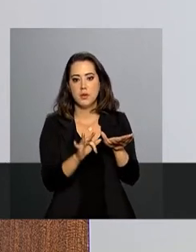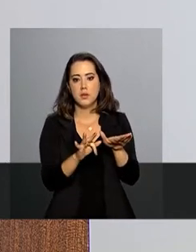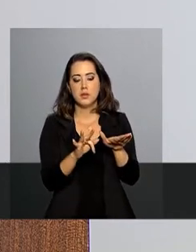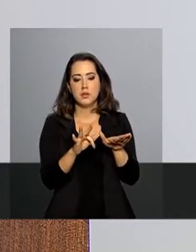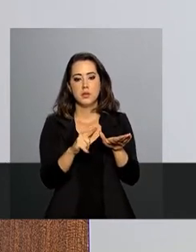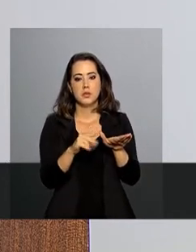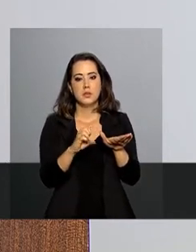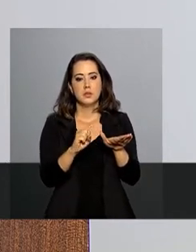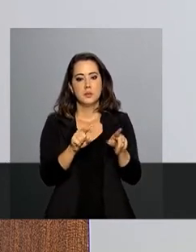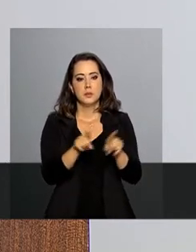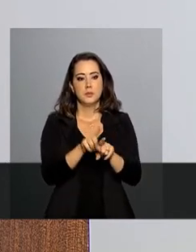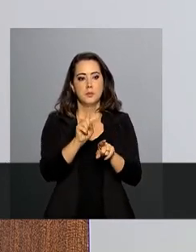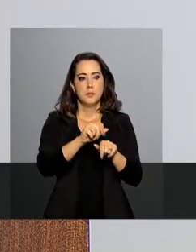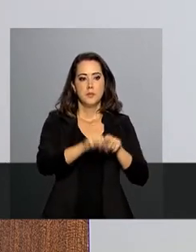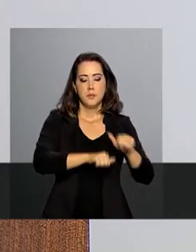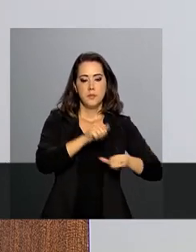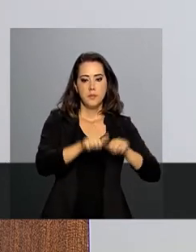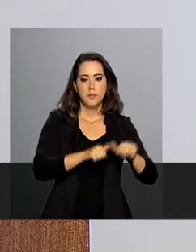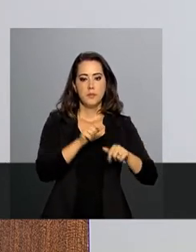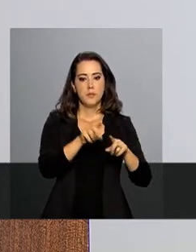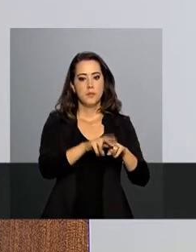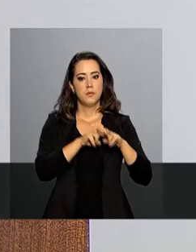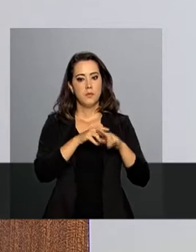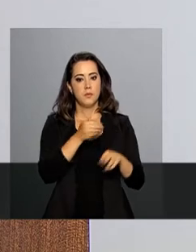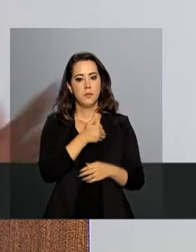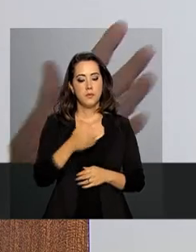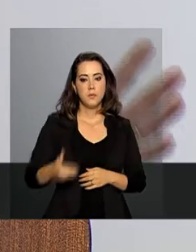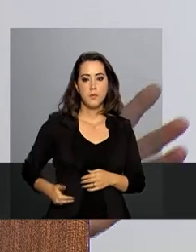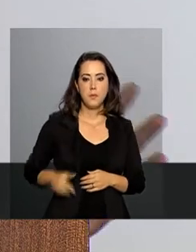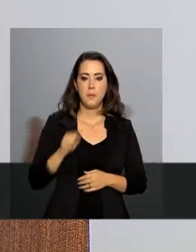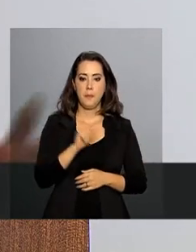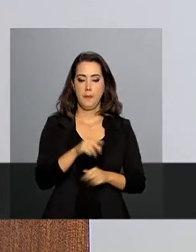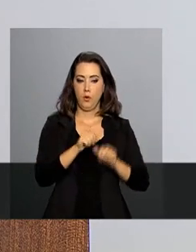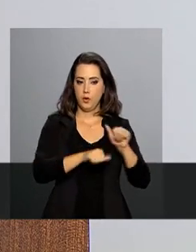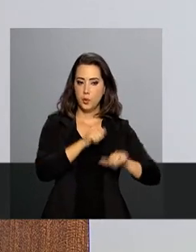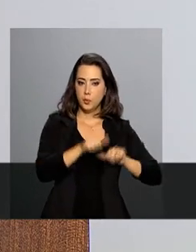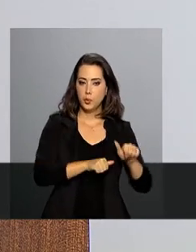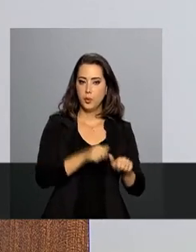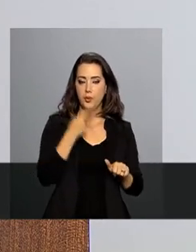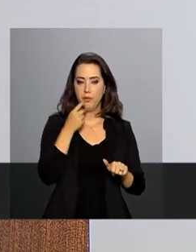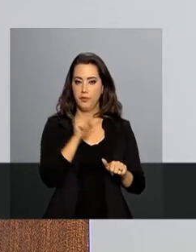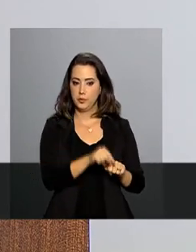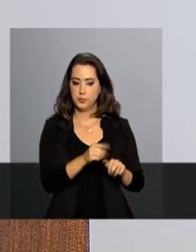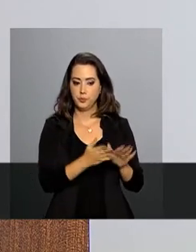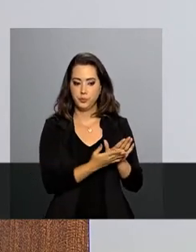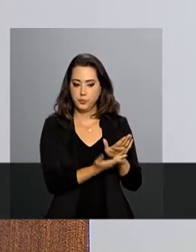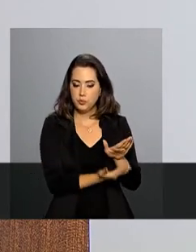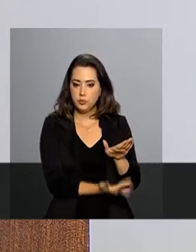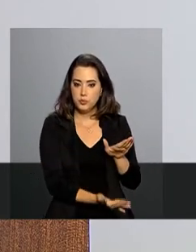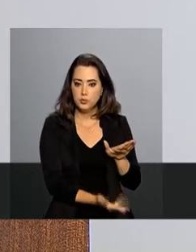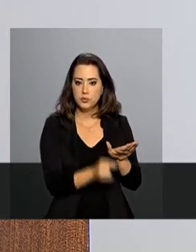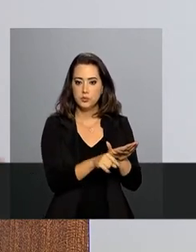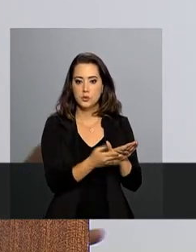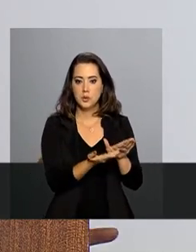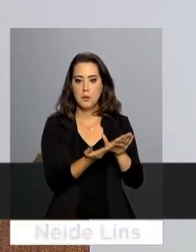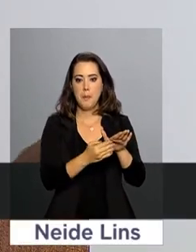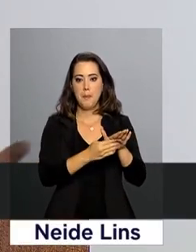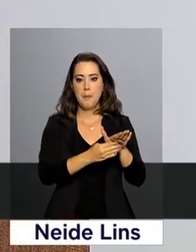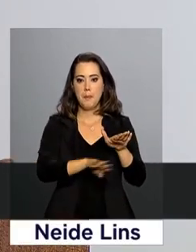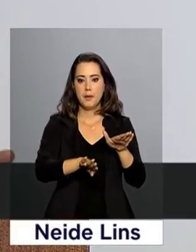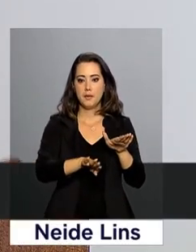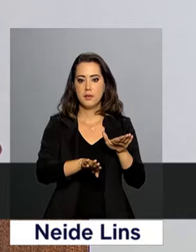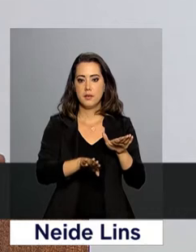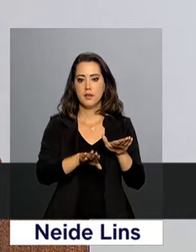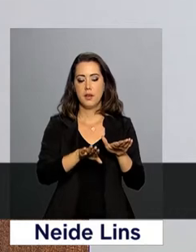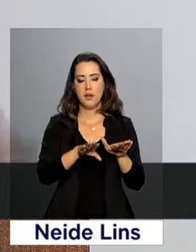oportuno foi modificado pelo governo como disse aqui também o nélson sousa é na verdade metade mesmo é